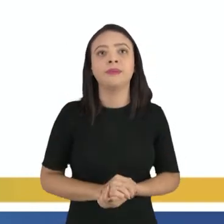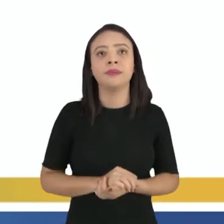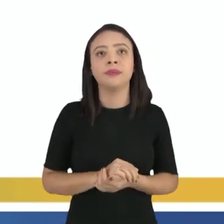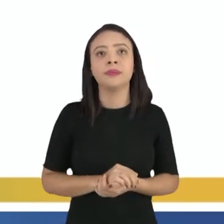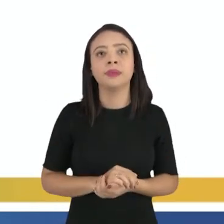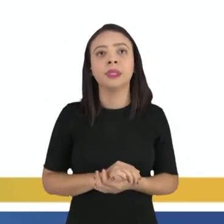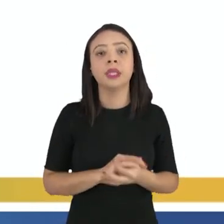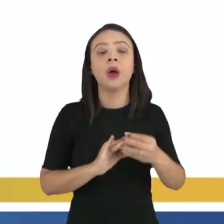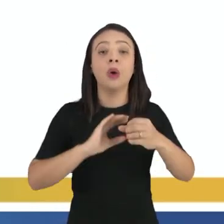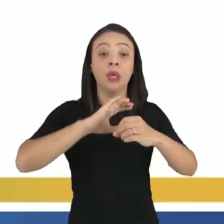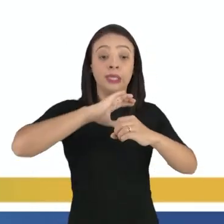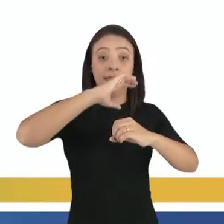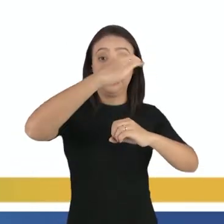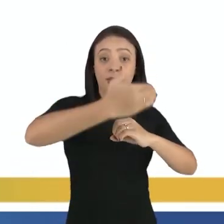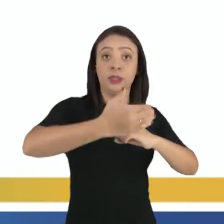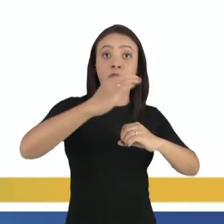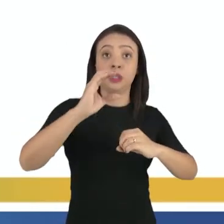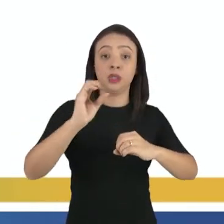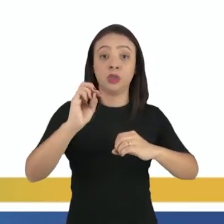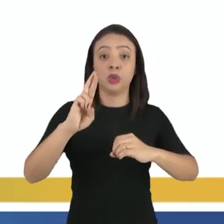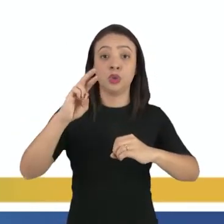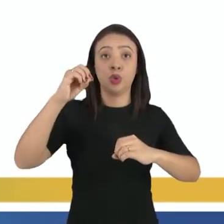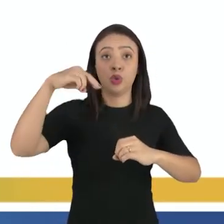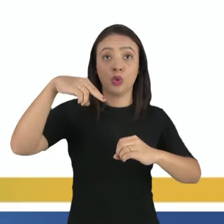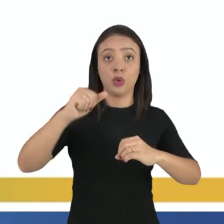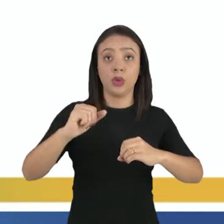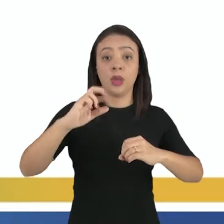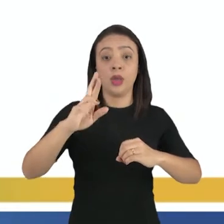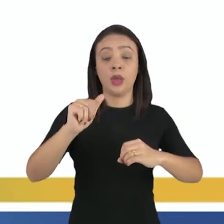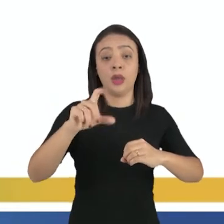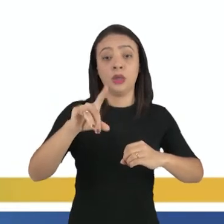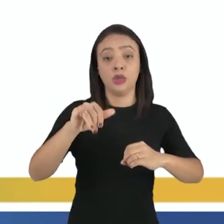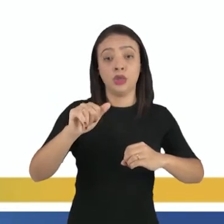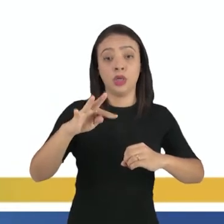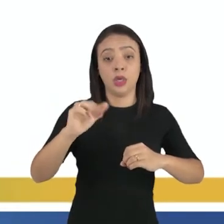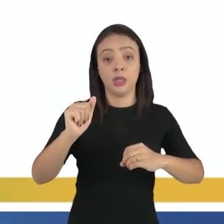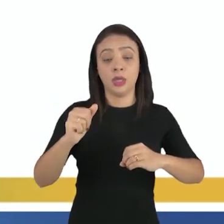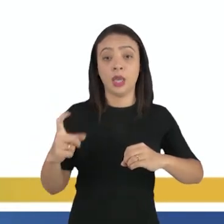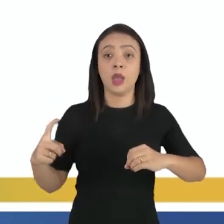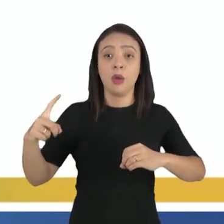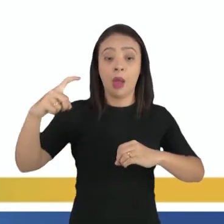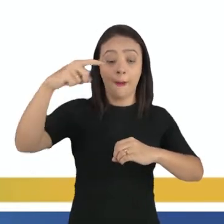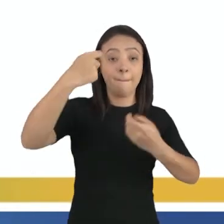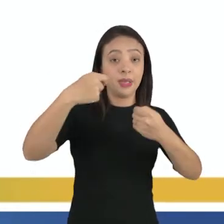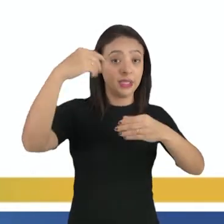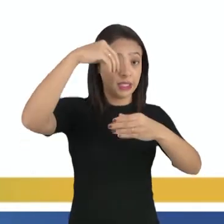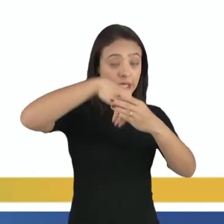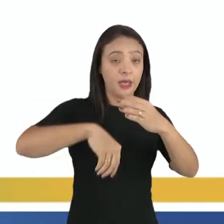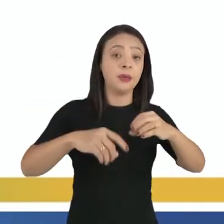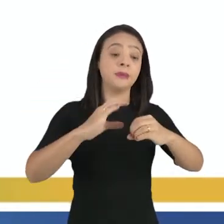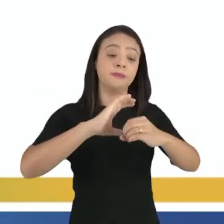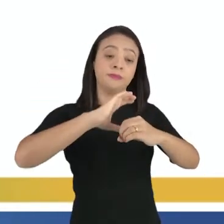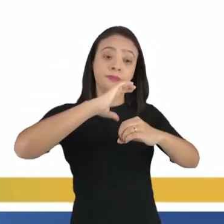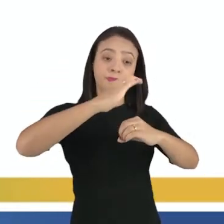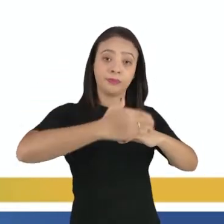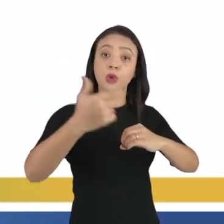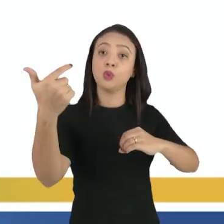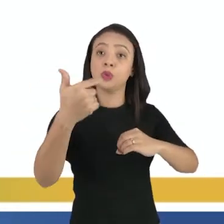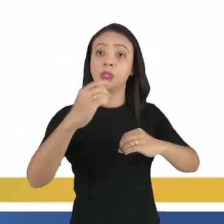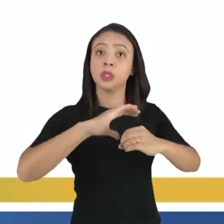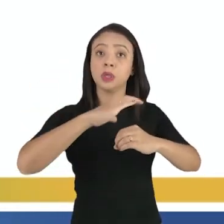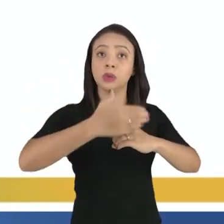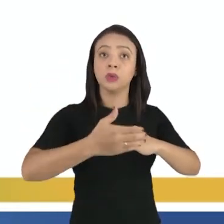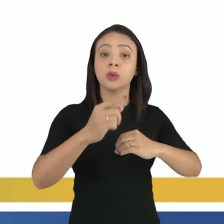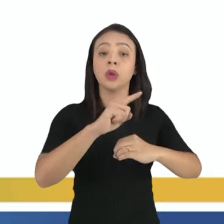é o tecido mais externo, em que o espermatozoide precisa penetrar a princípio. Em seguida, ele precisa penetrar